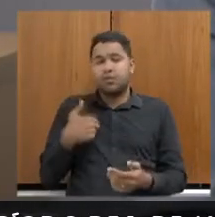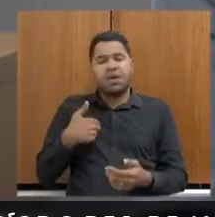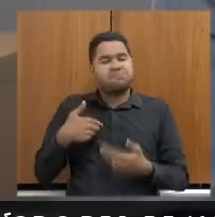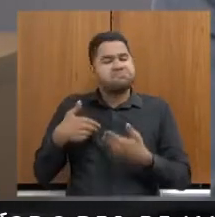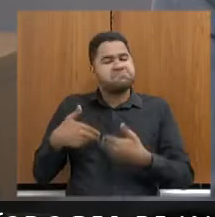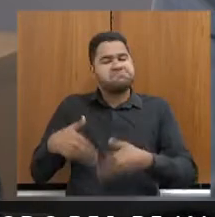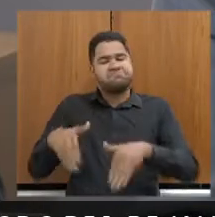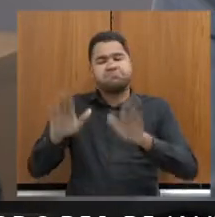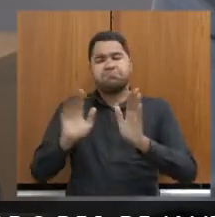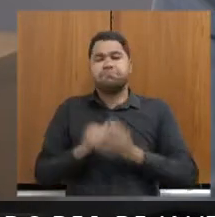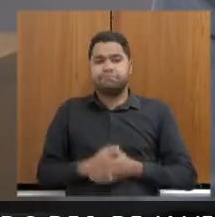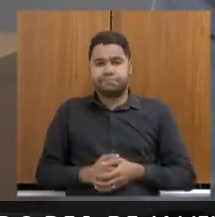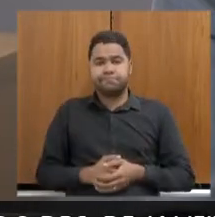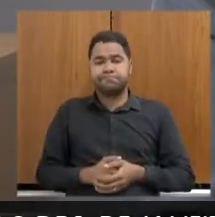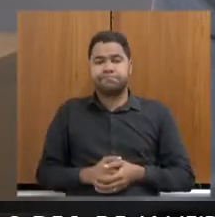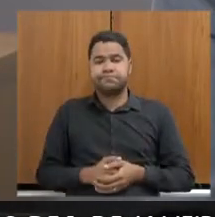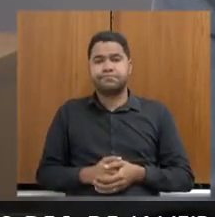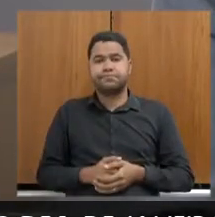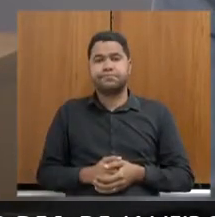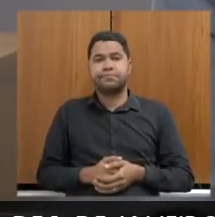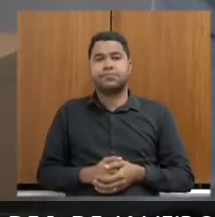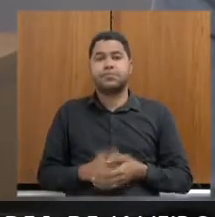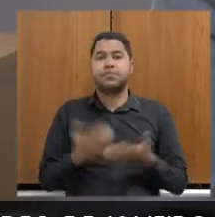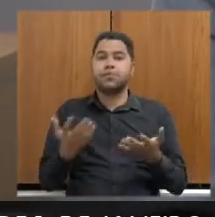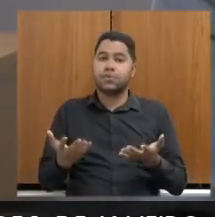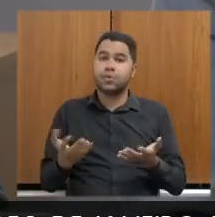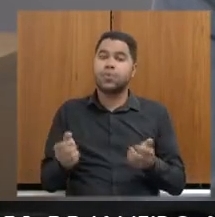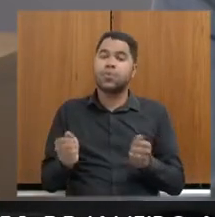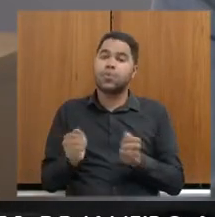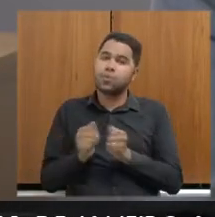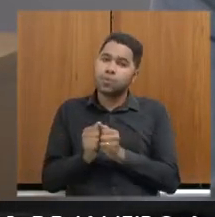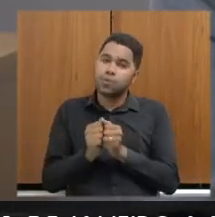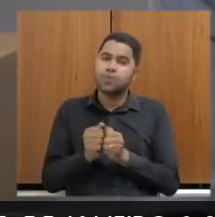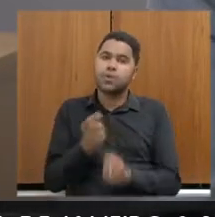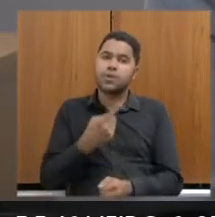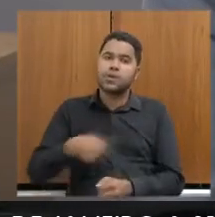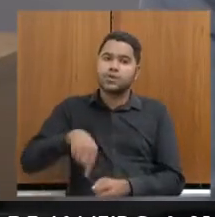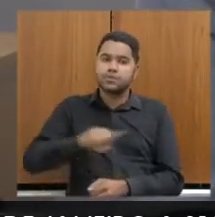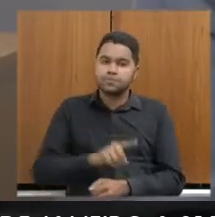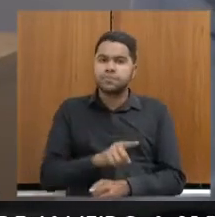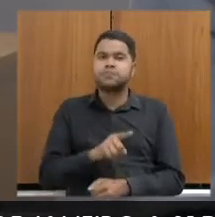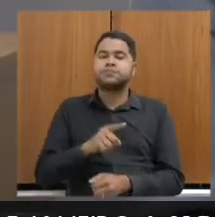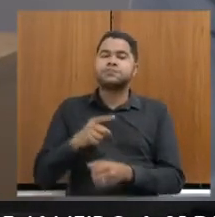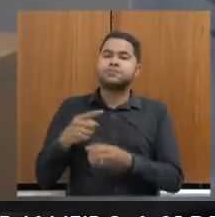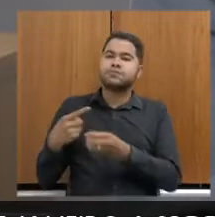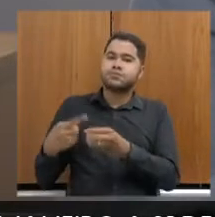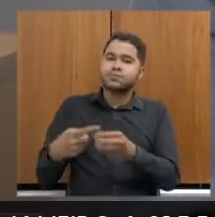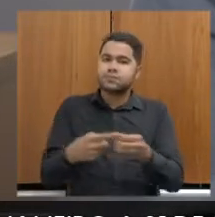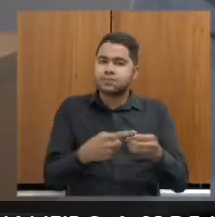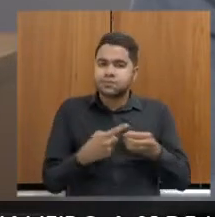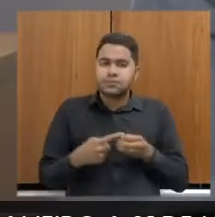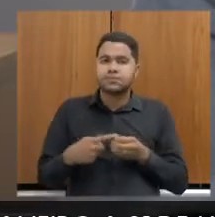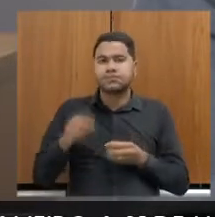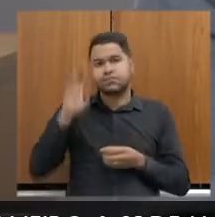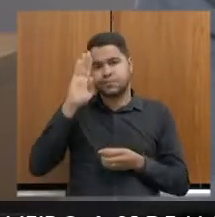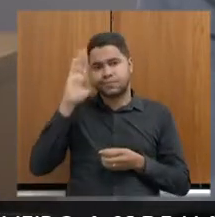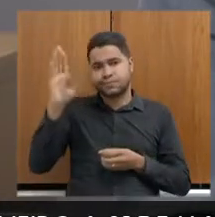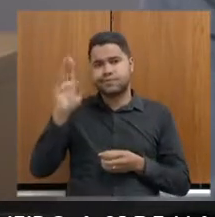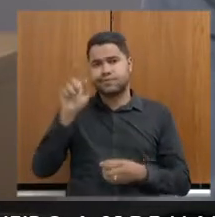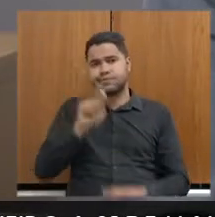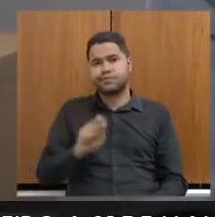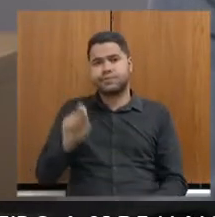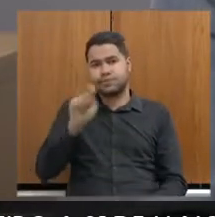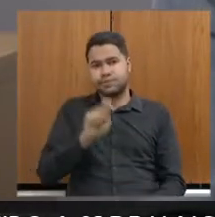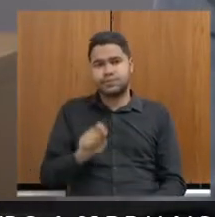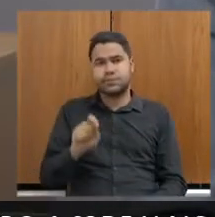tocar a bola para frente e ali né juntamente né com as nossas associações de municípios e de estar com a associação de